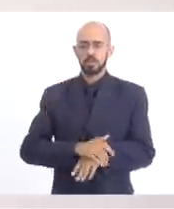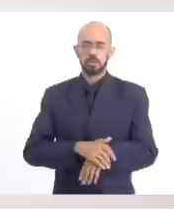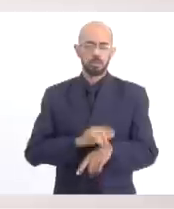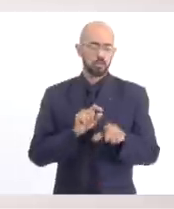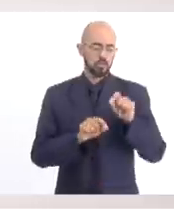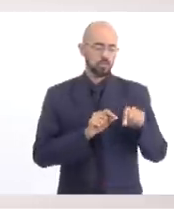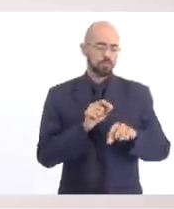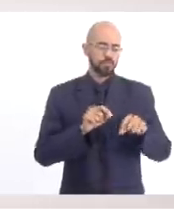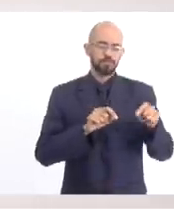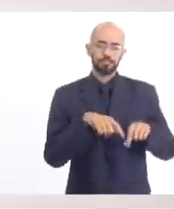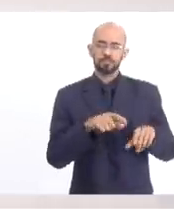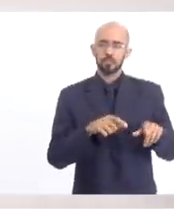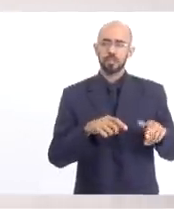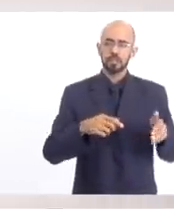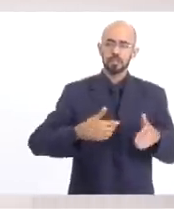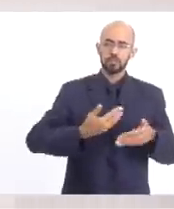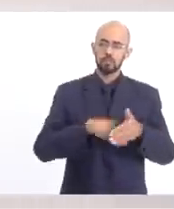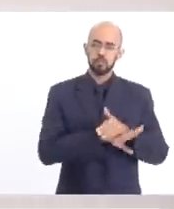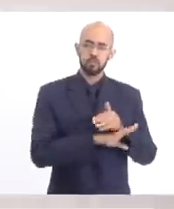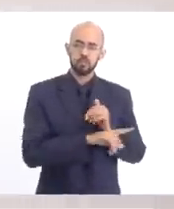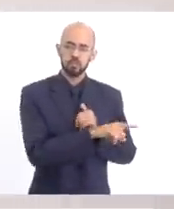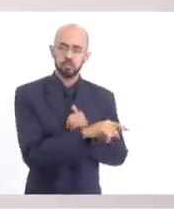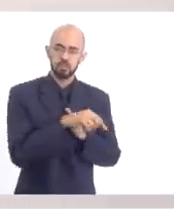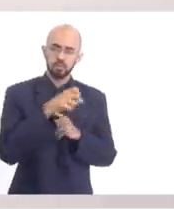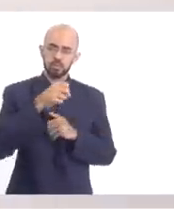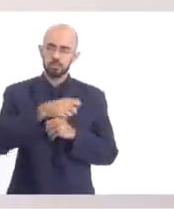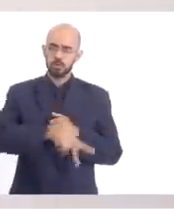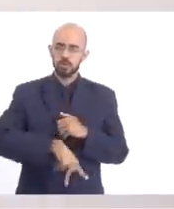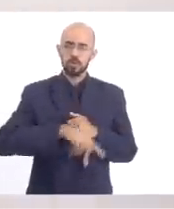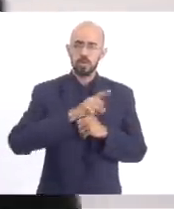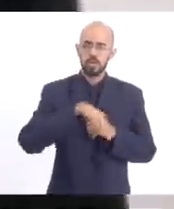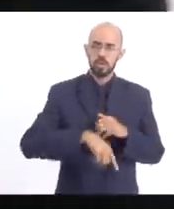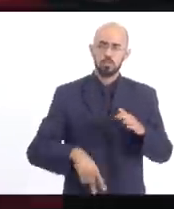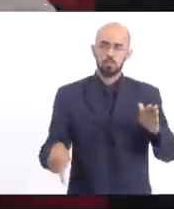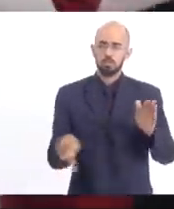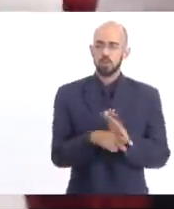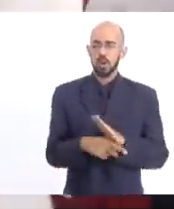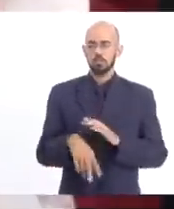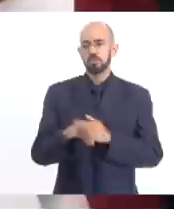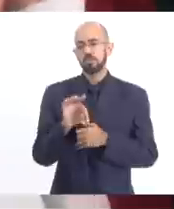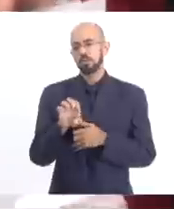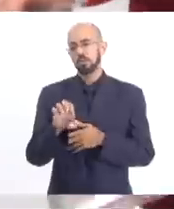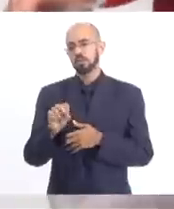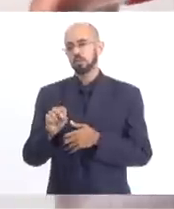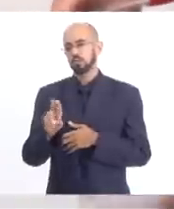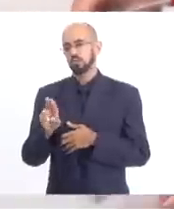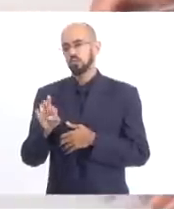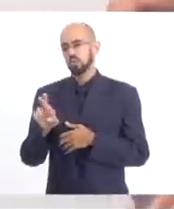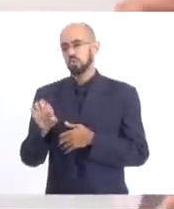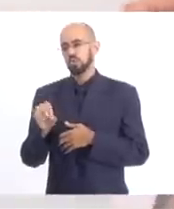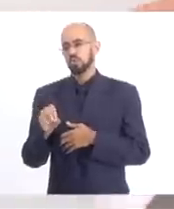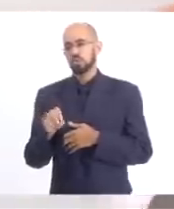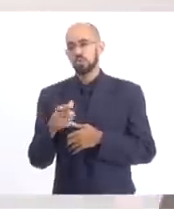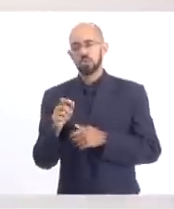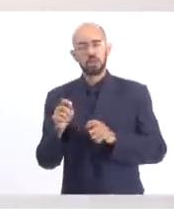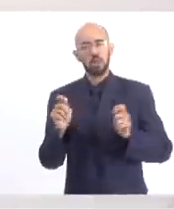Na verdade, este fundo dos militares é do Tesouro, não tem gestão. Então, não tem